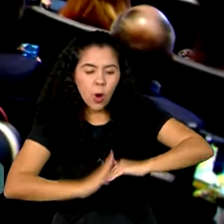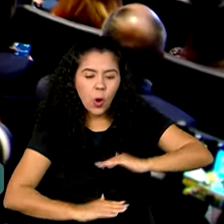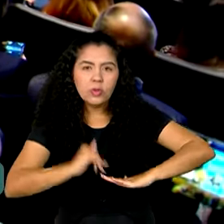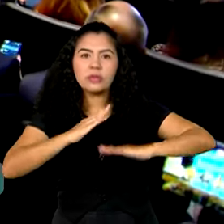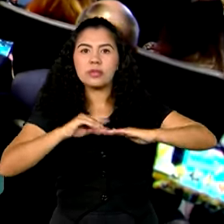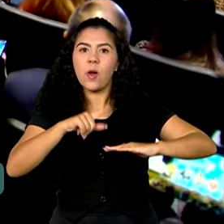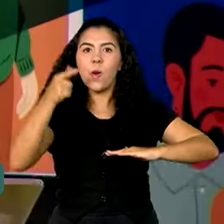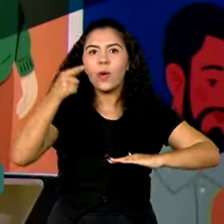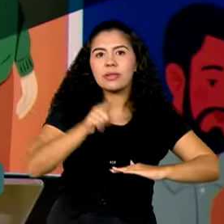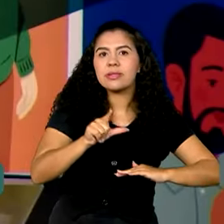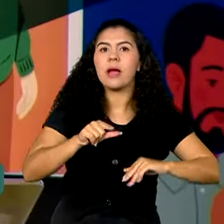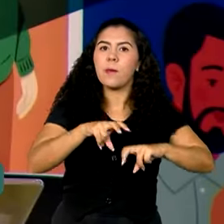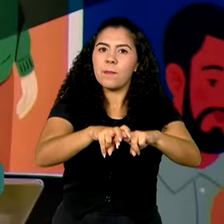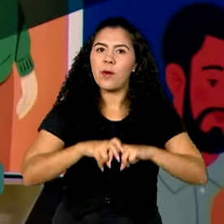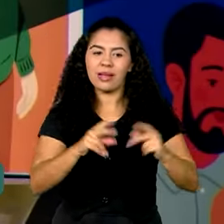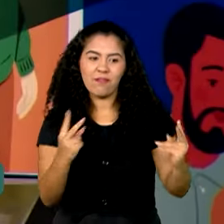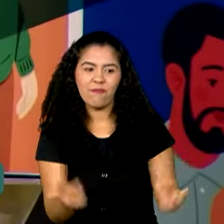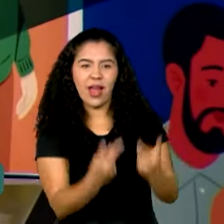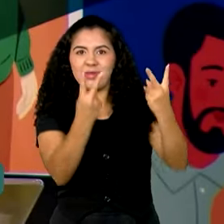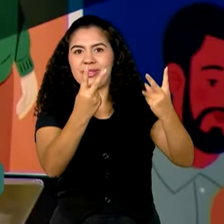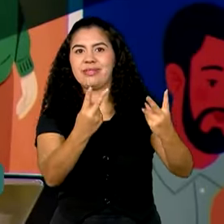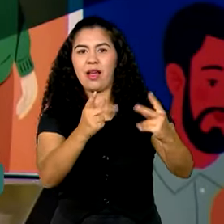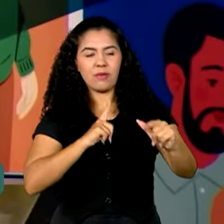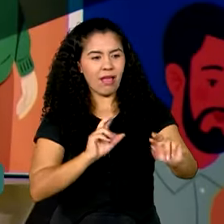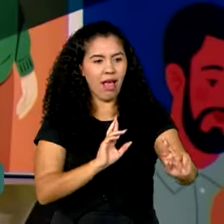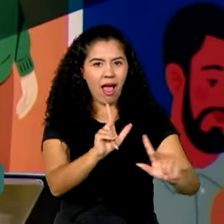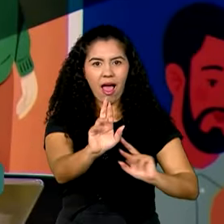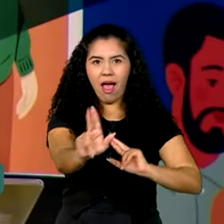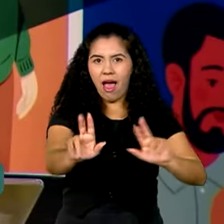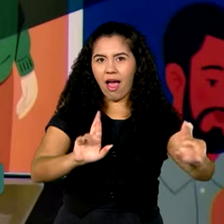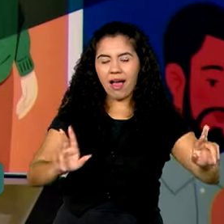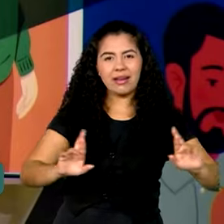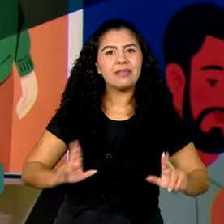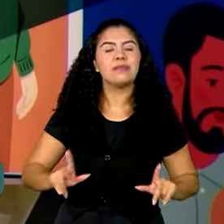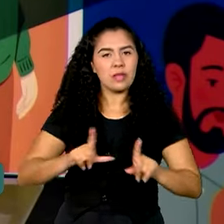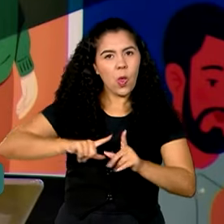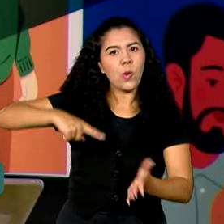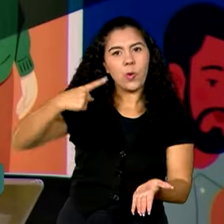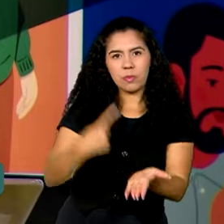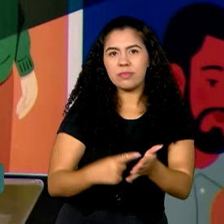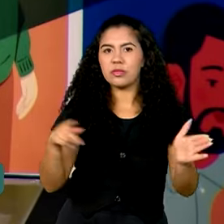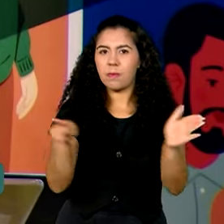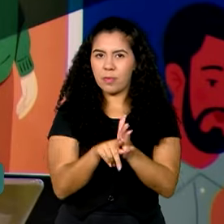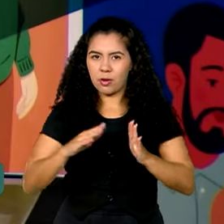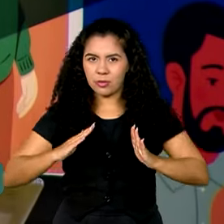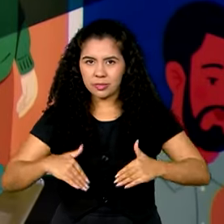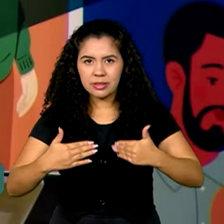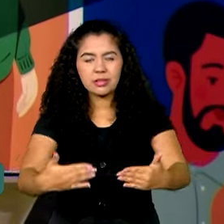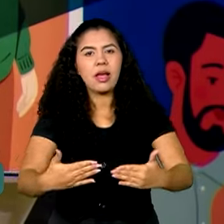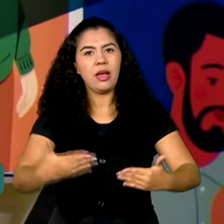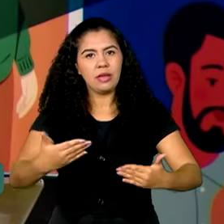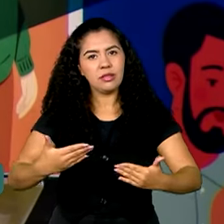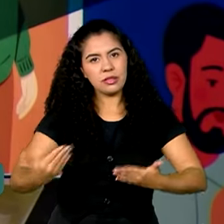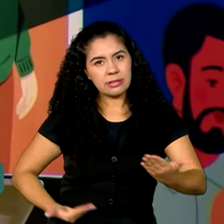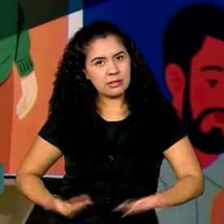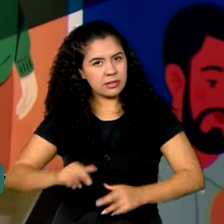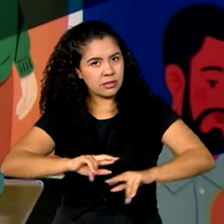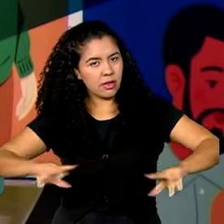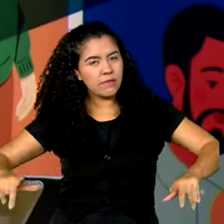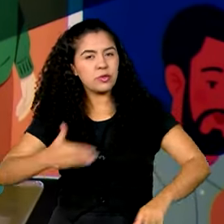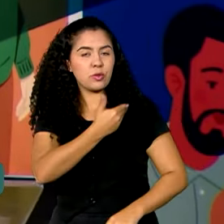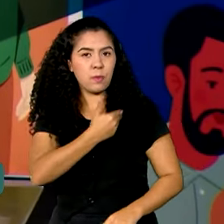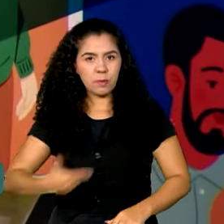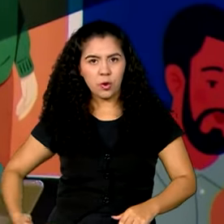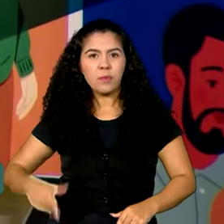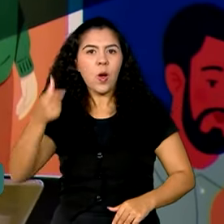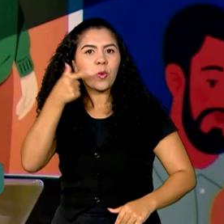das nossas diferenças. É um compromisso que está totalmente alinhado à missão do Ministério da Gestão e da Inovação em Serviços Públicos de construir um Estado